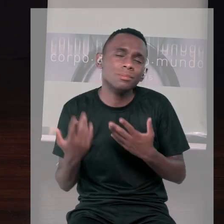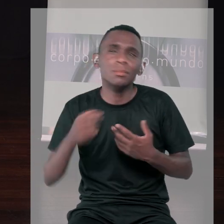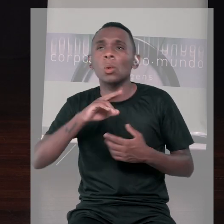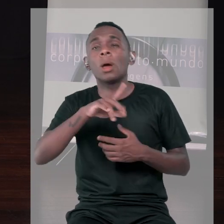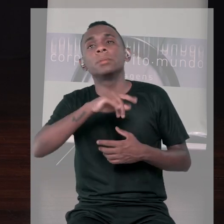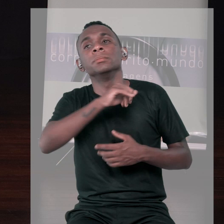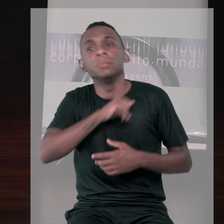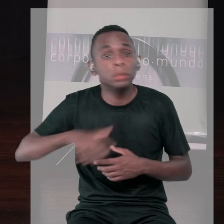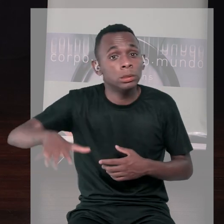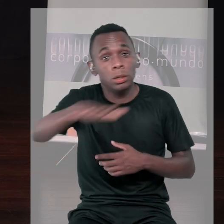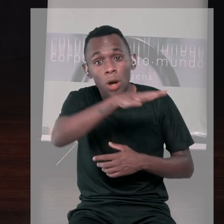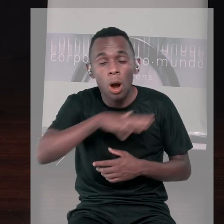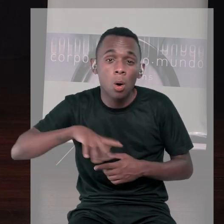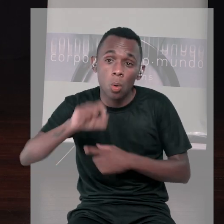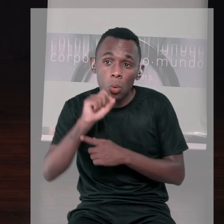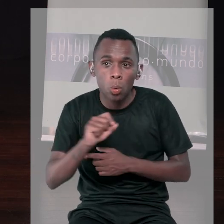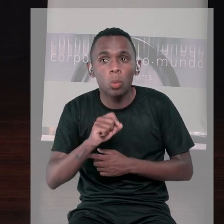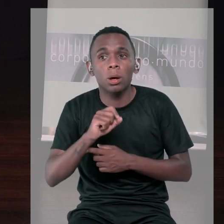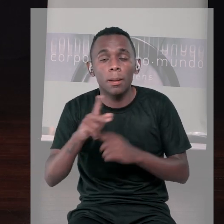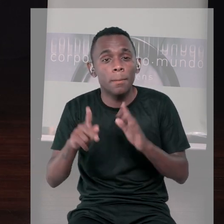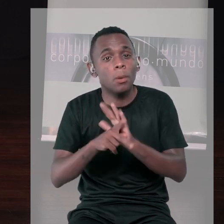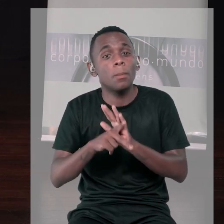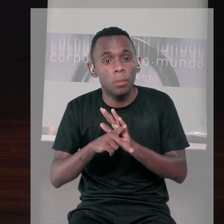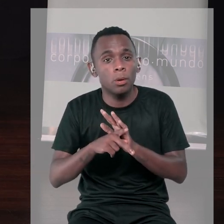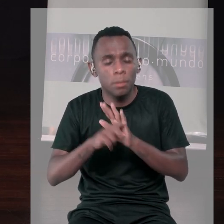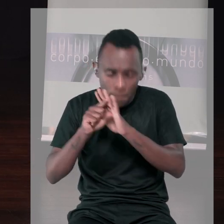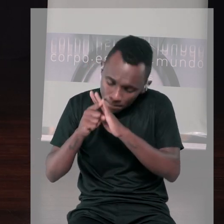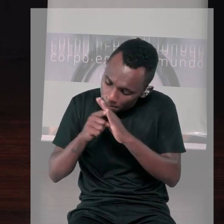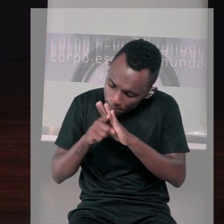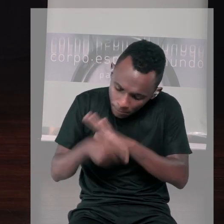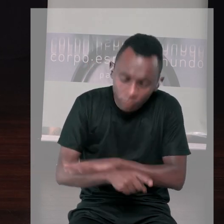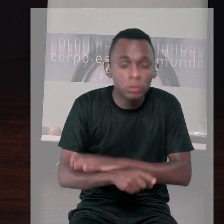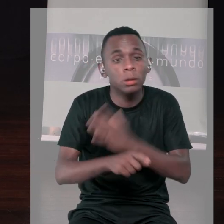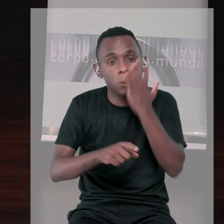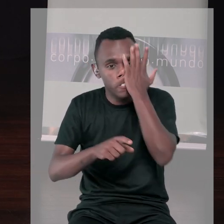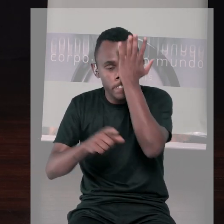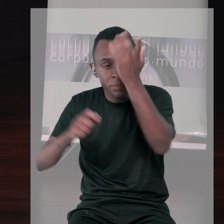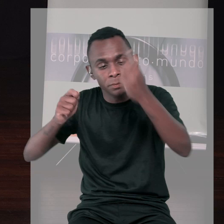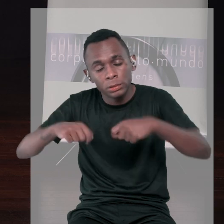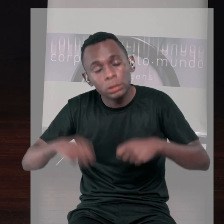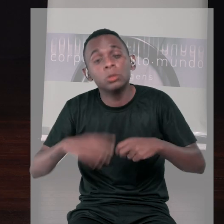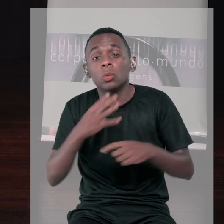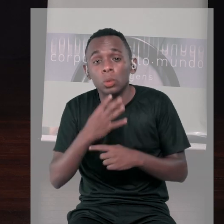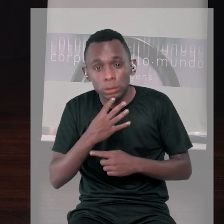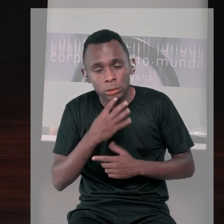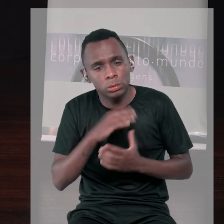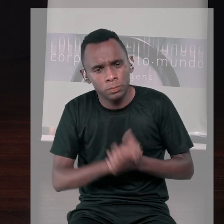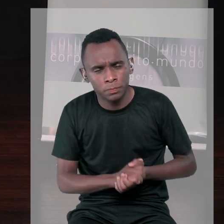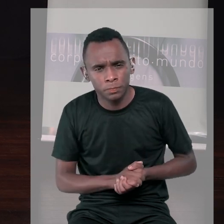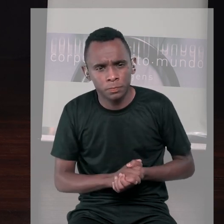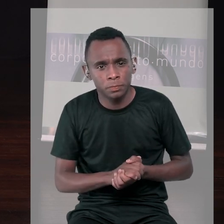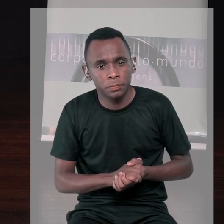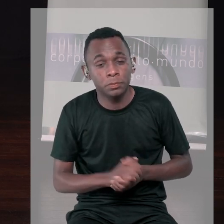uma ontologia, ou seja, há fundamentos possíveis de serem conhecidos, né, em questões que se referem ao